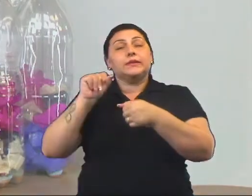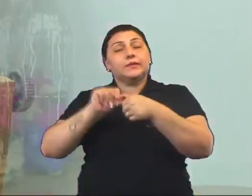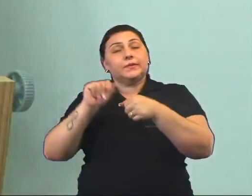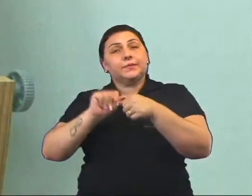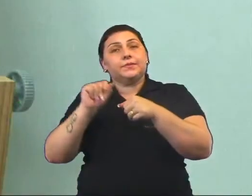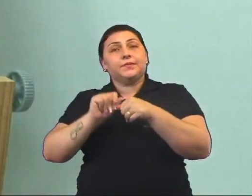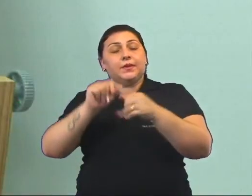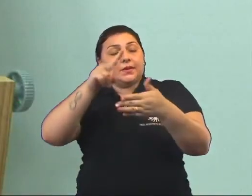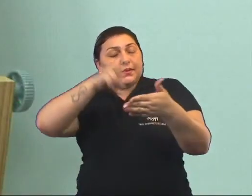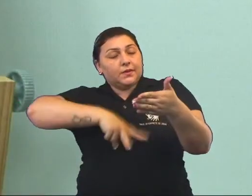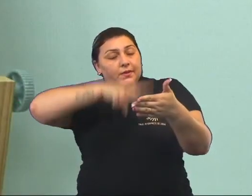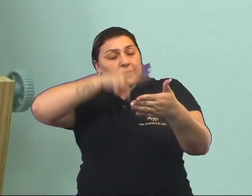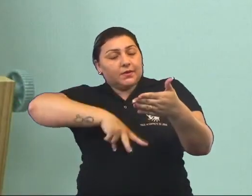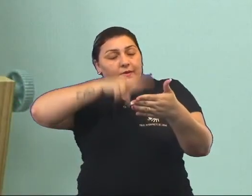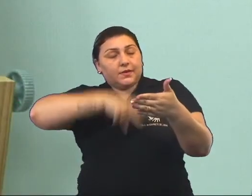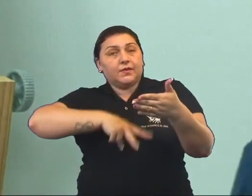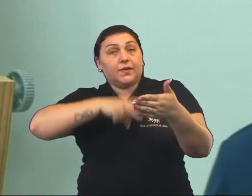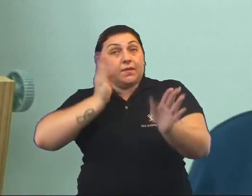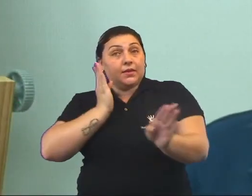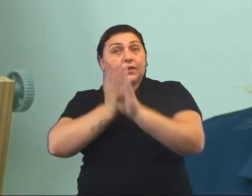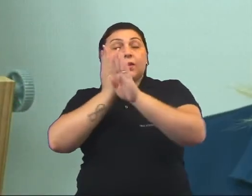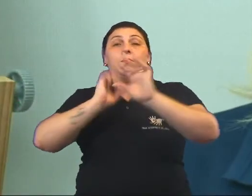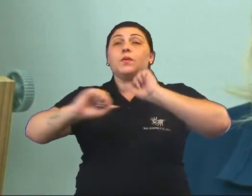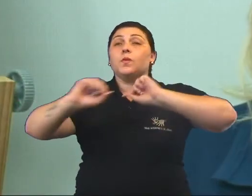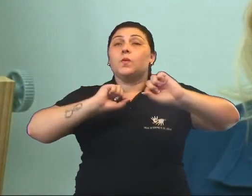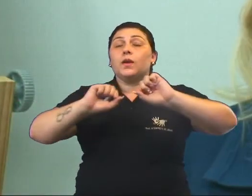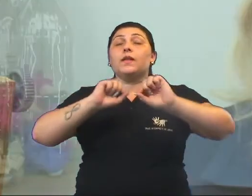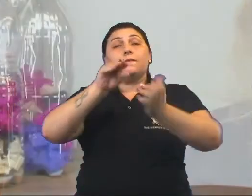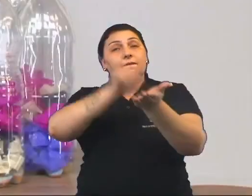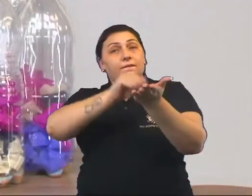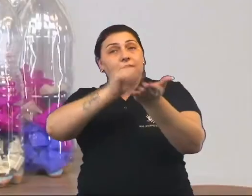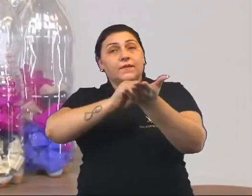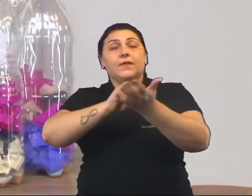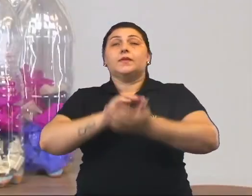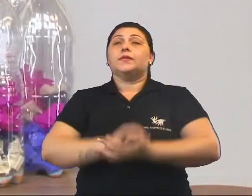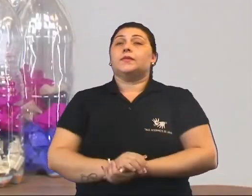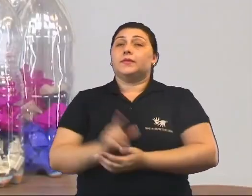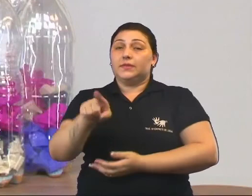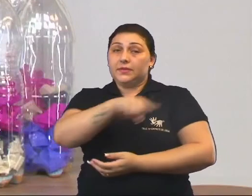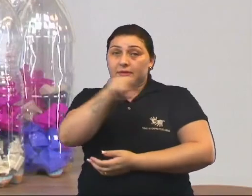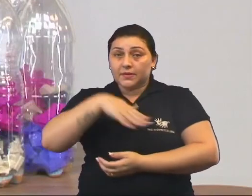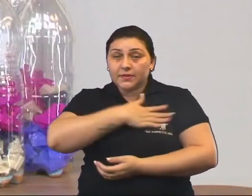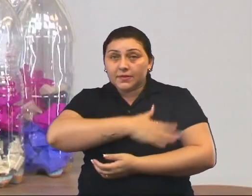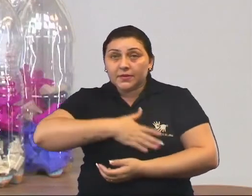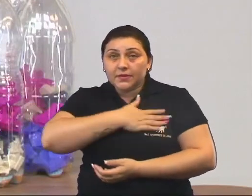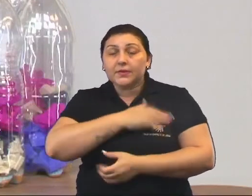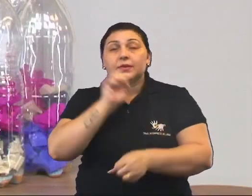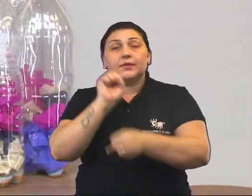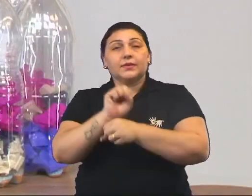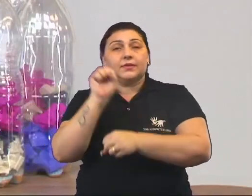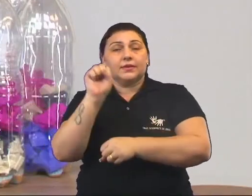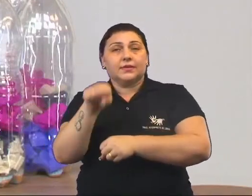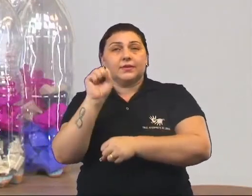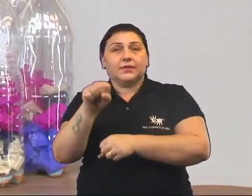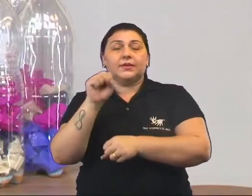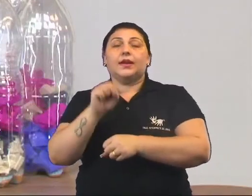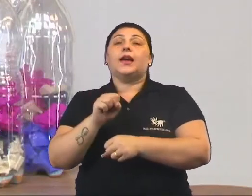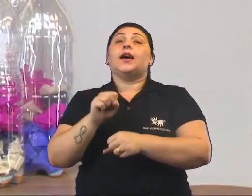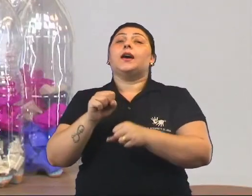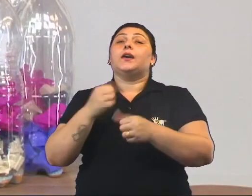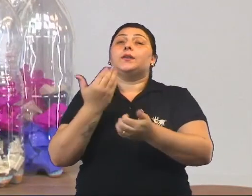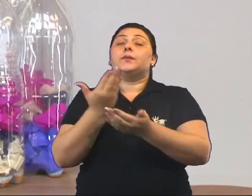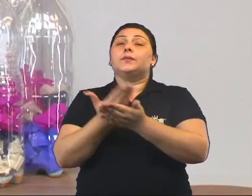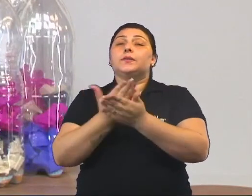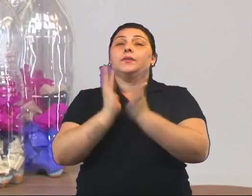estiver realizando a leitura, você vai descobrir o que está faltando. Vocês gostaram? Espero que sim! A